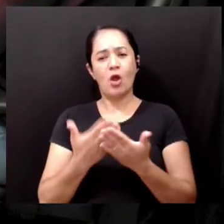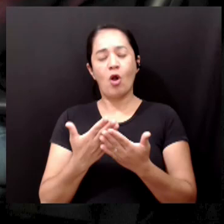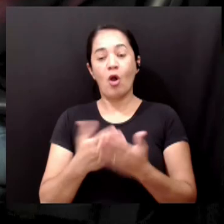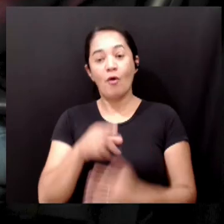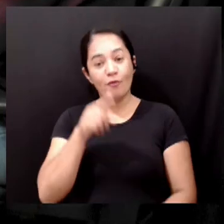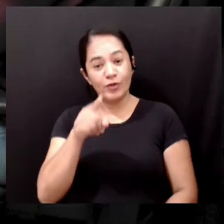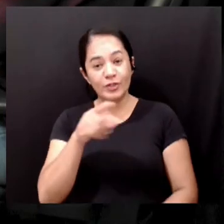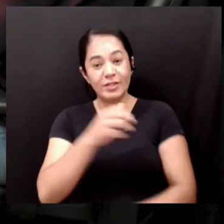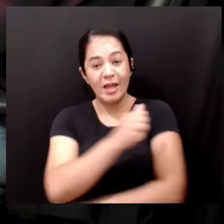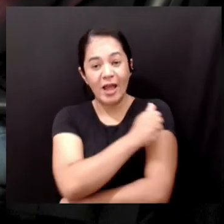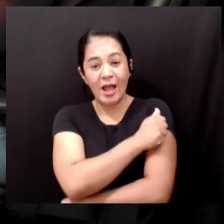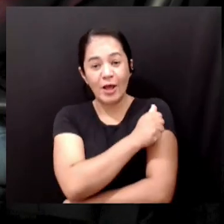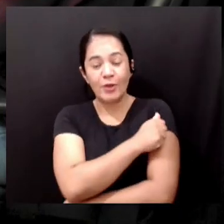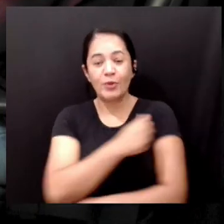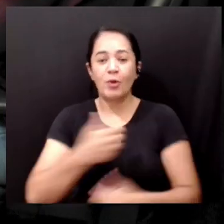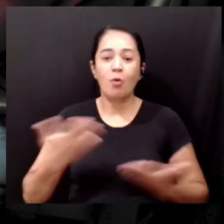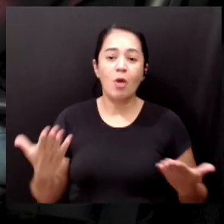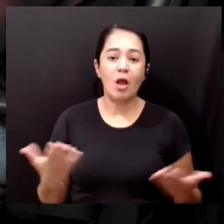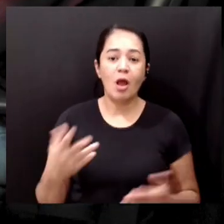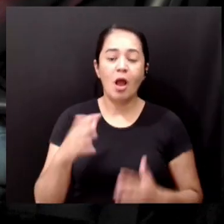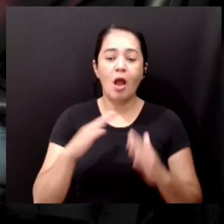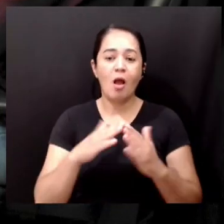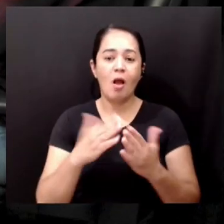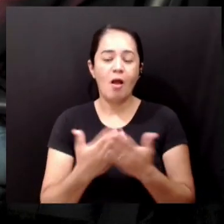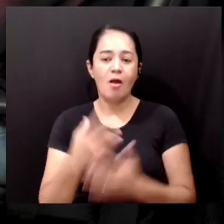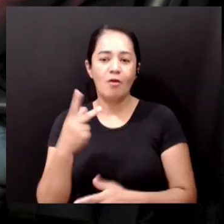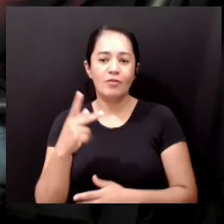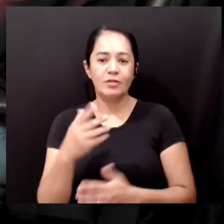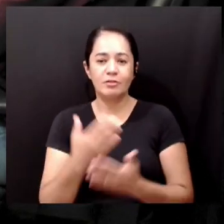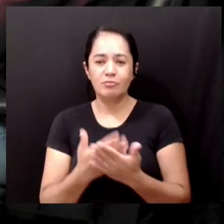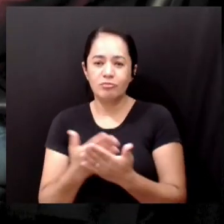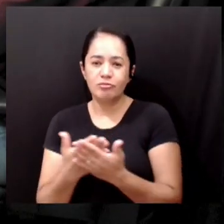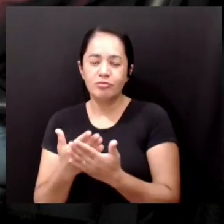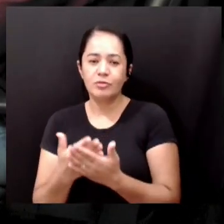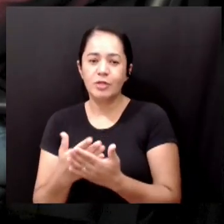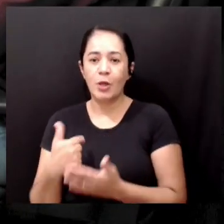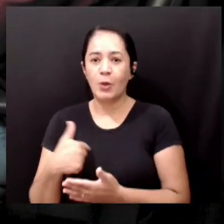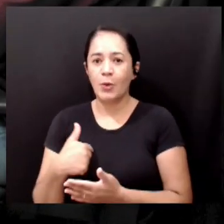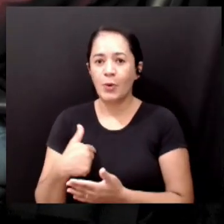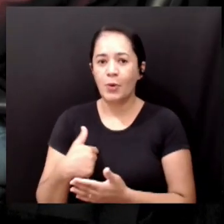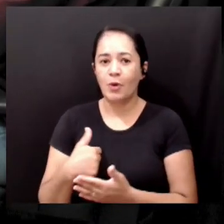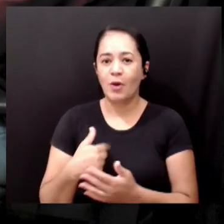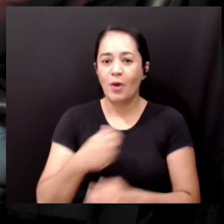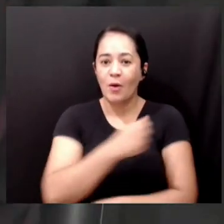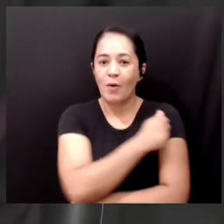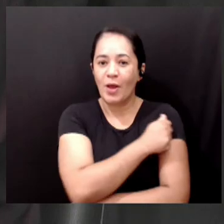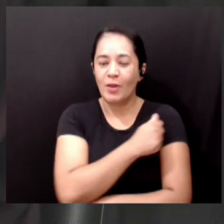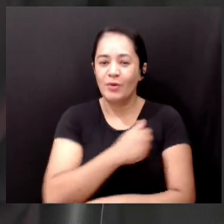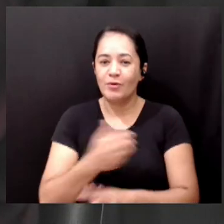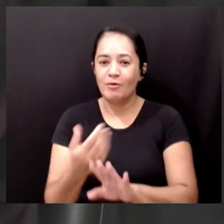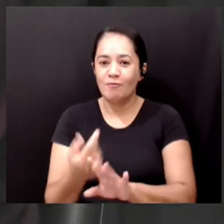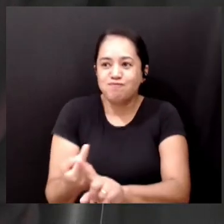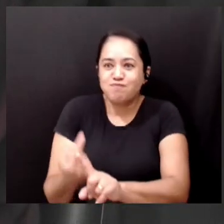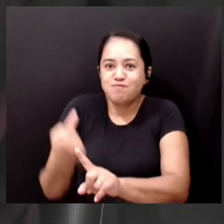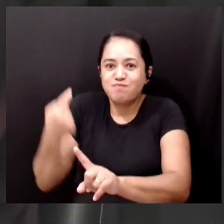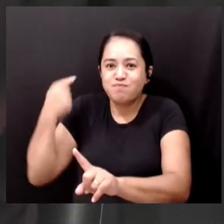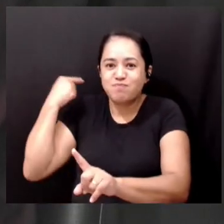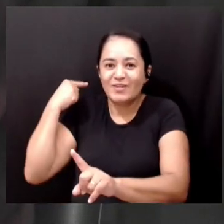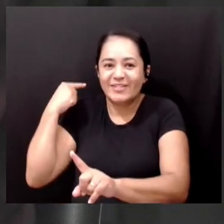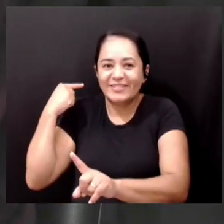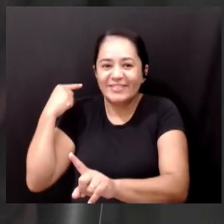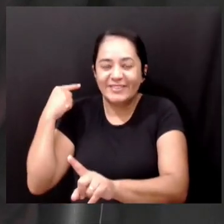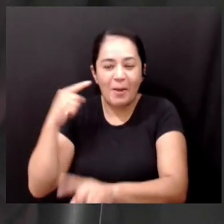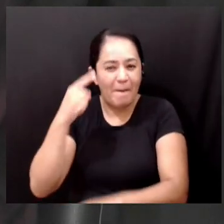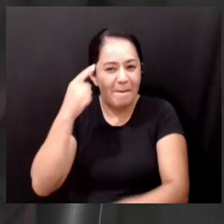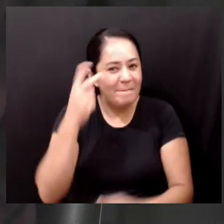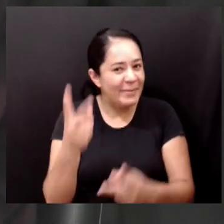escola você estudou logo na infância? O Guilherme é o aluno da turma do fundão, Hum, então aí você já percebe, né? tá,